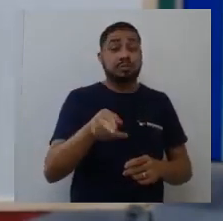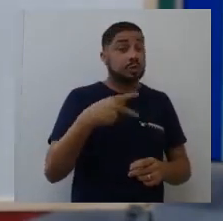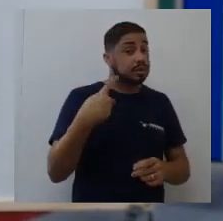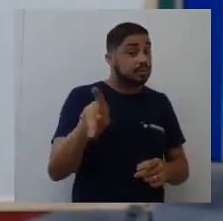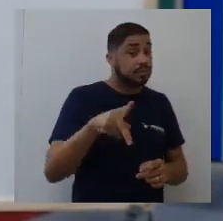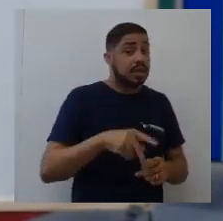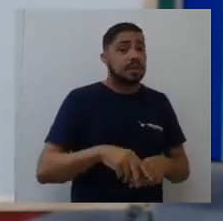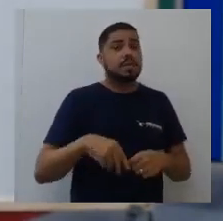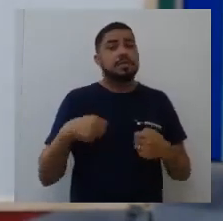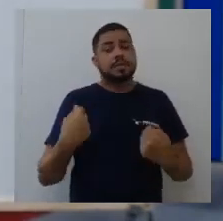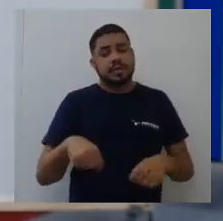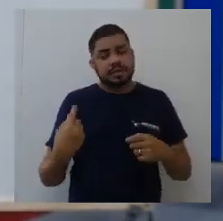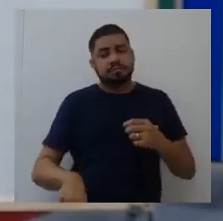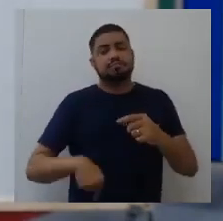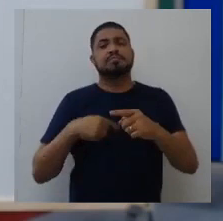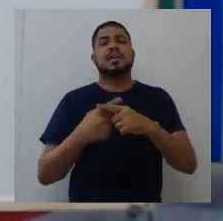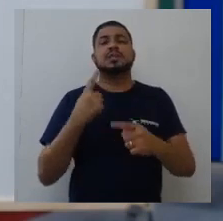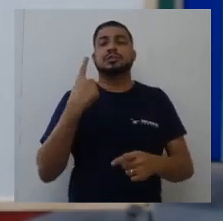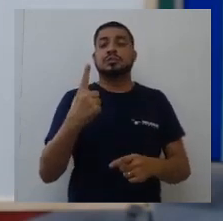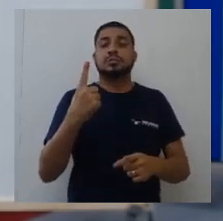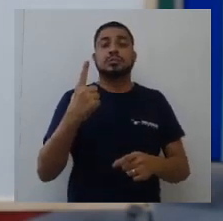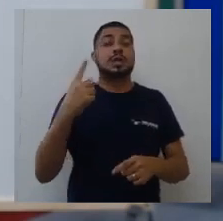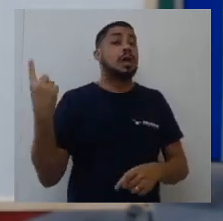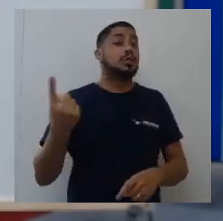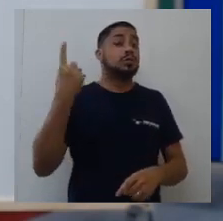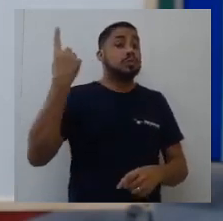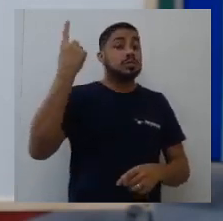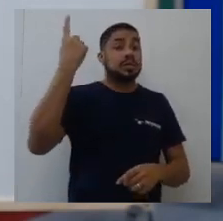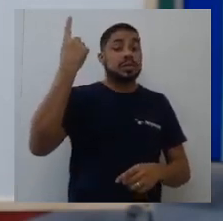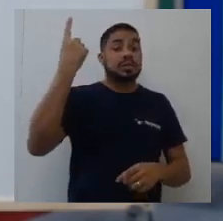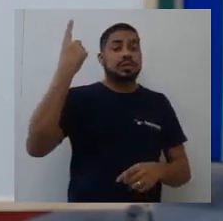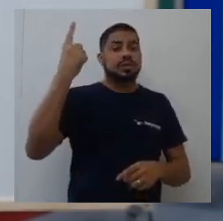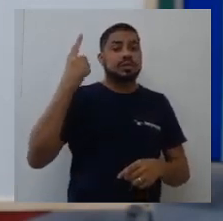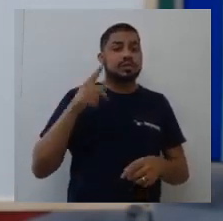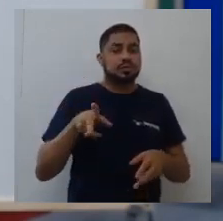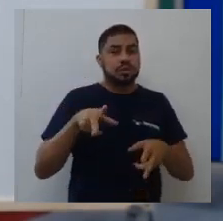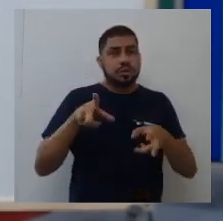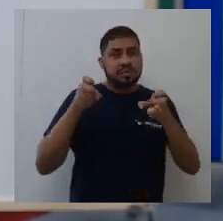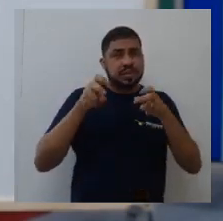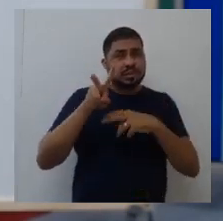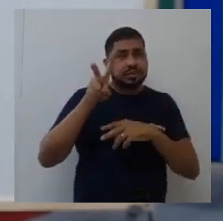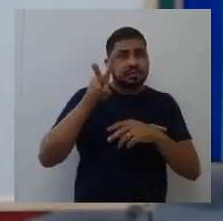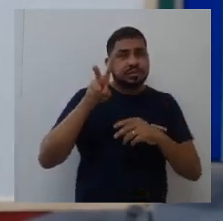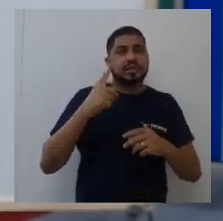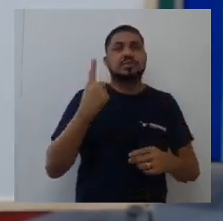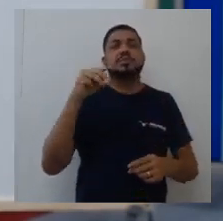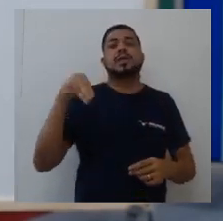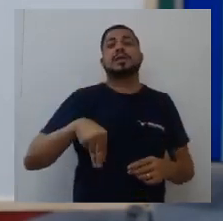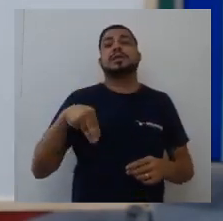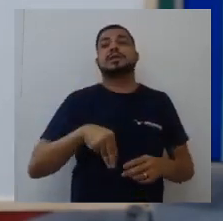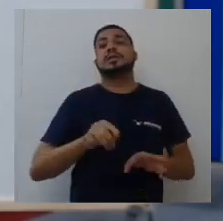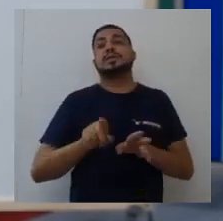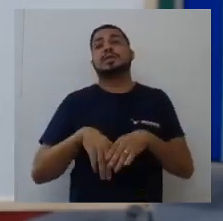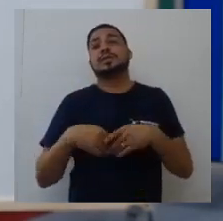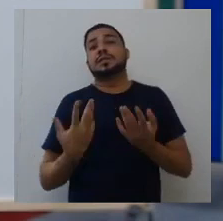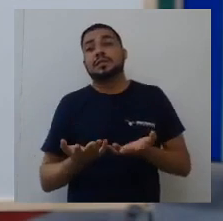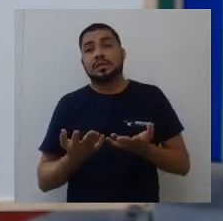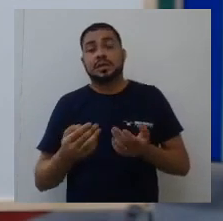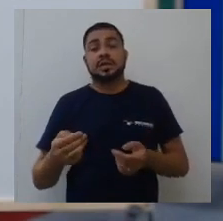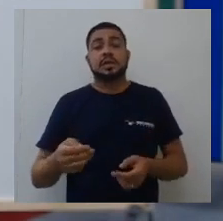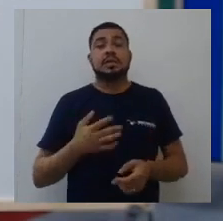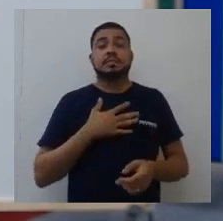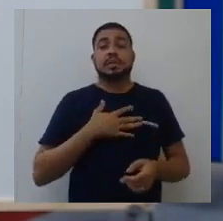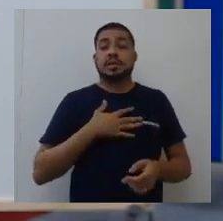ter que acrescentar mais um, que é aquela altura do observador. No caso, 1 metro aqui, ó. Então, a minha